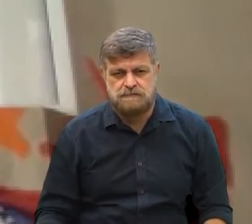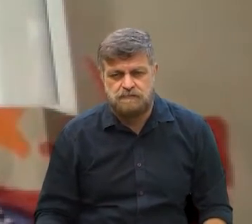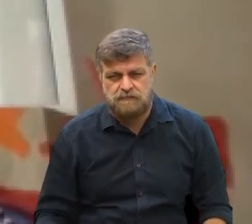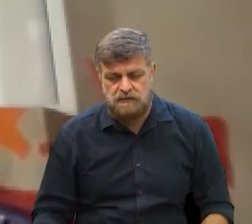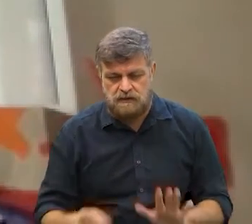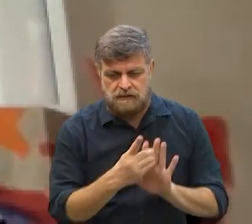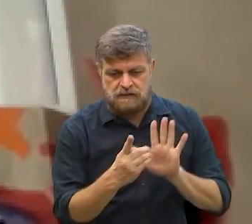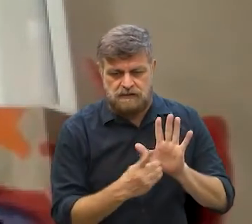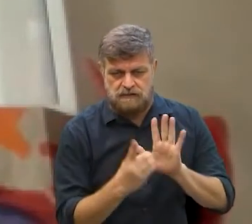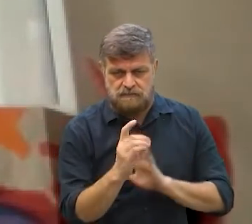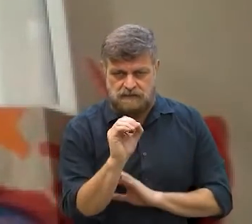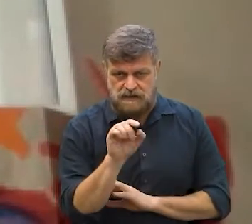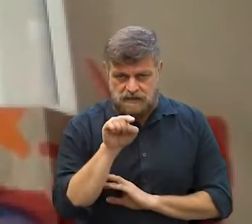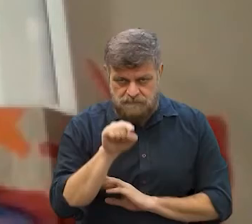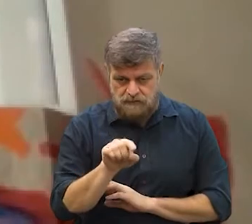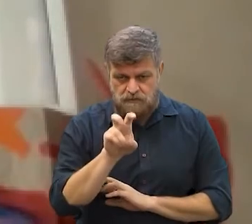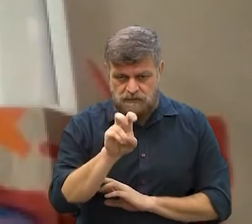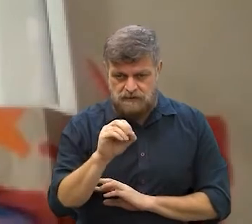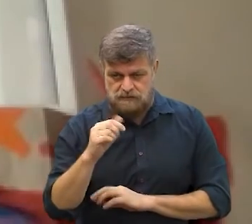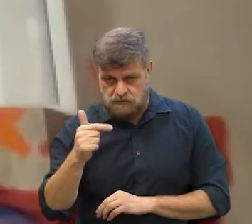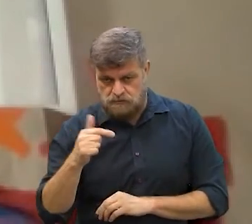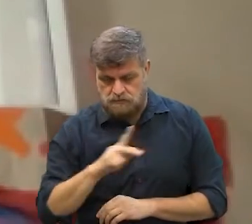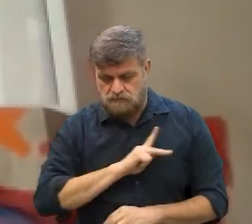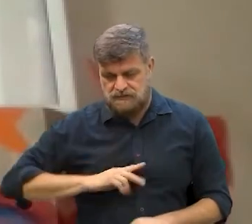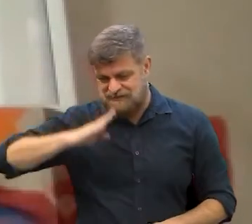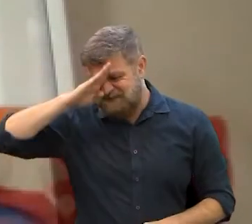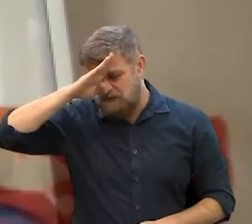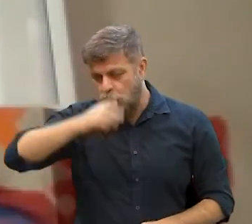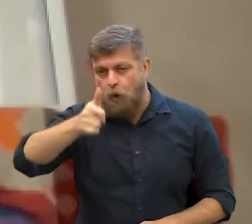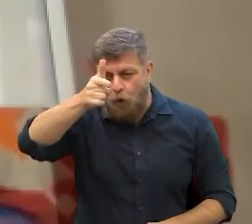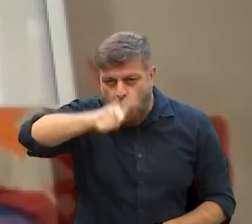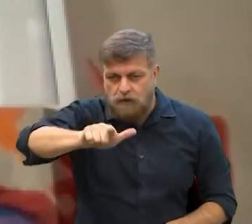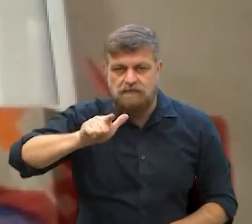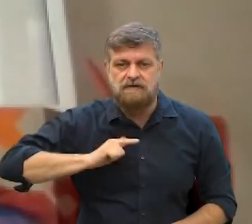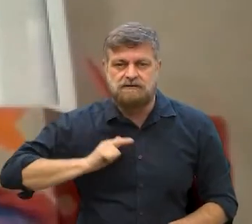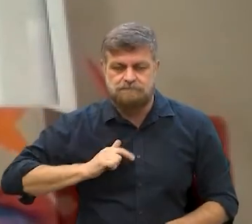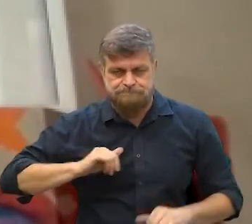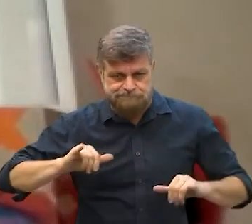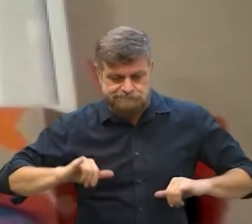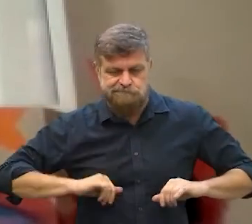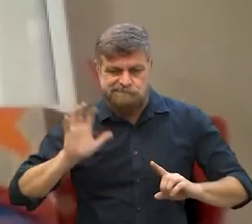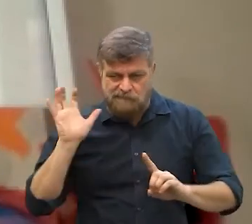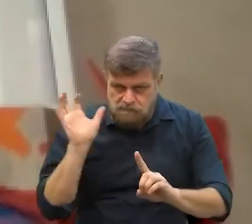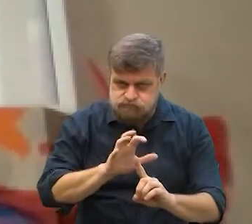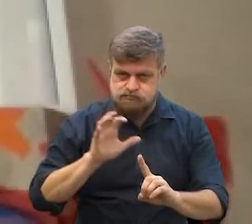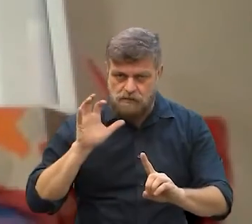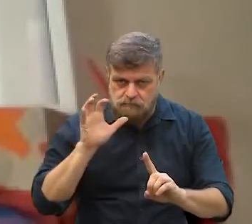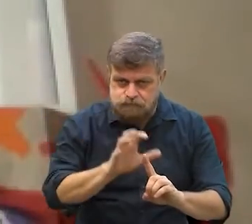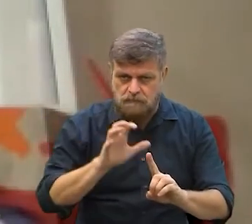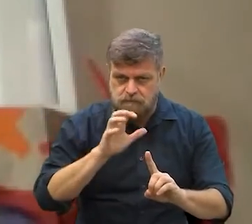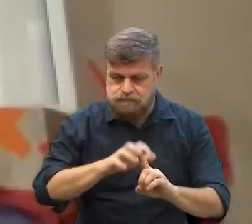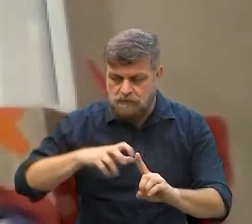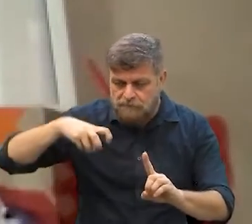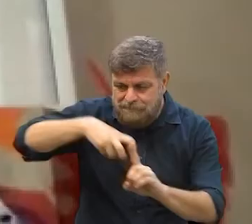no decreto 10.502 do presidente Bolsonaro, novamente ela sofreu um grande ataque,